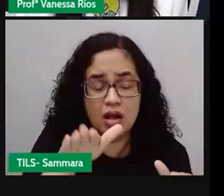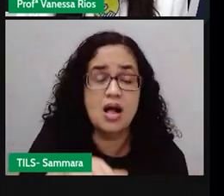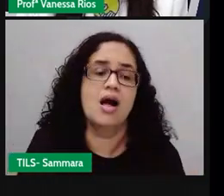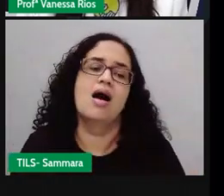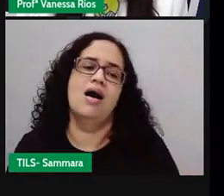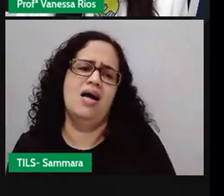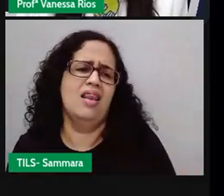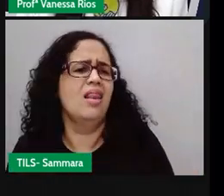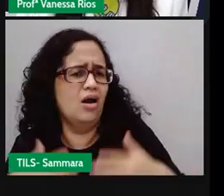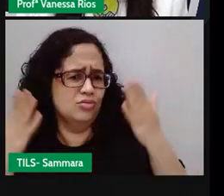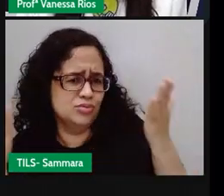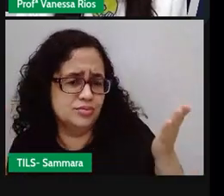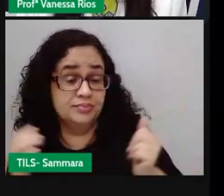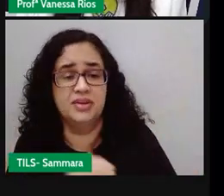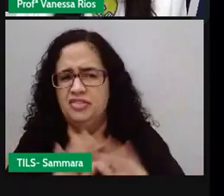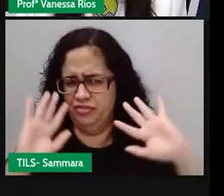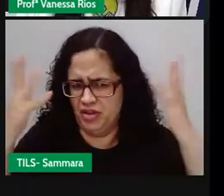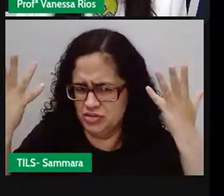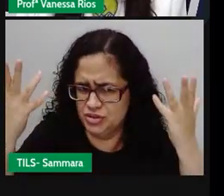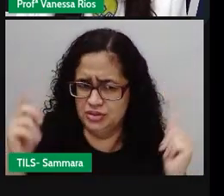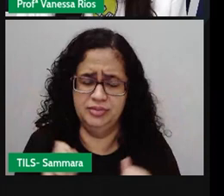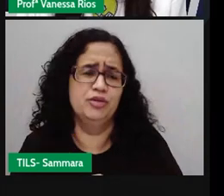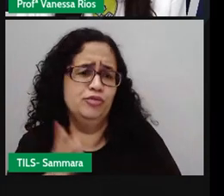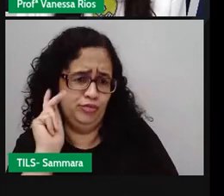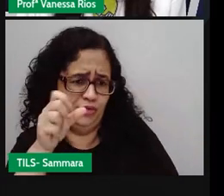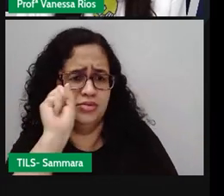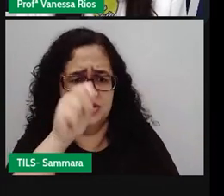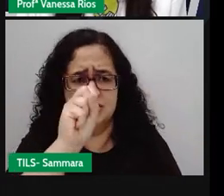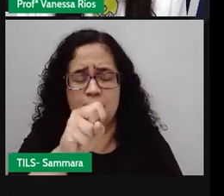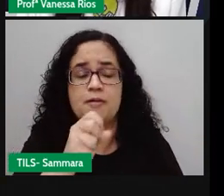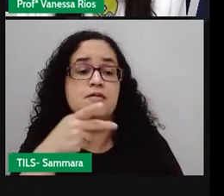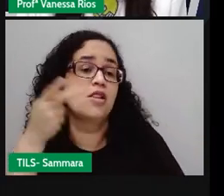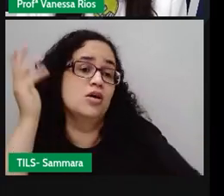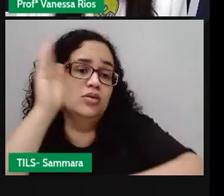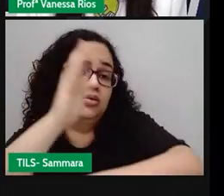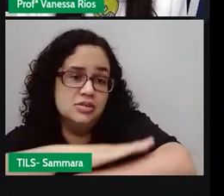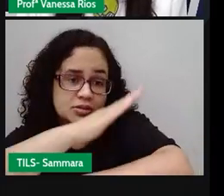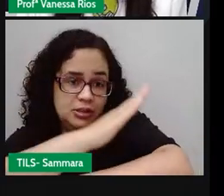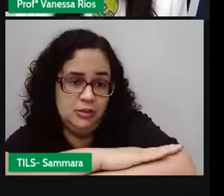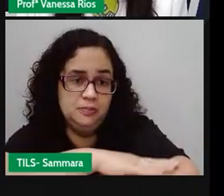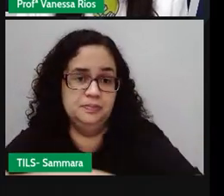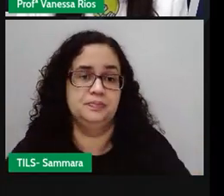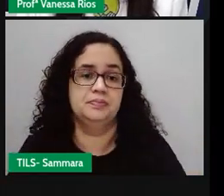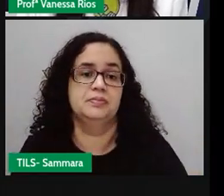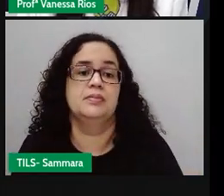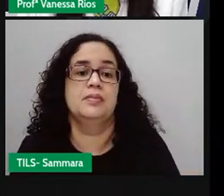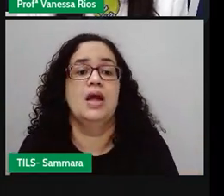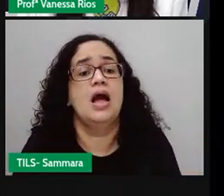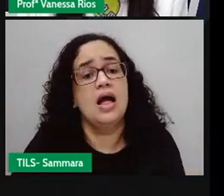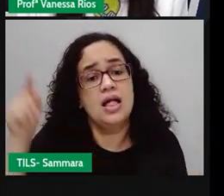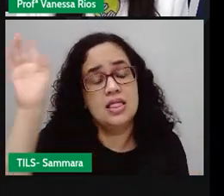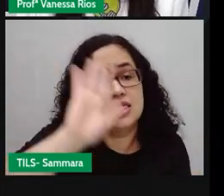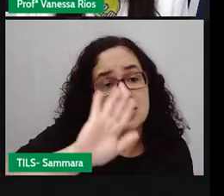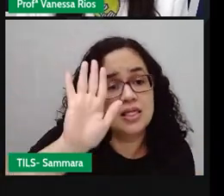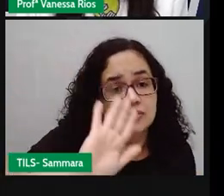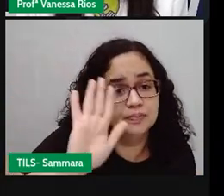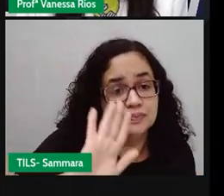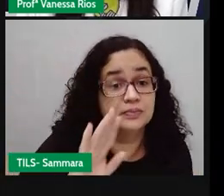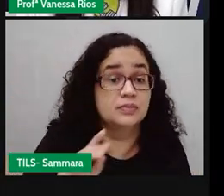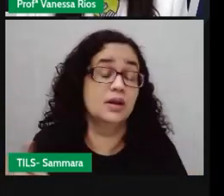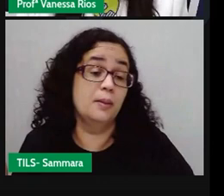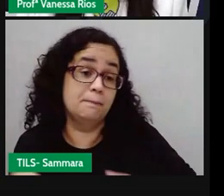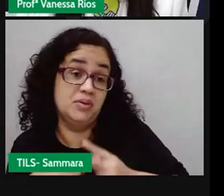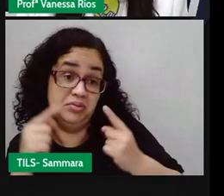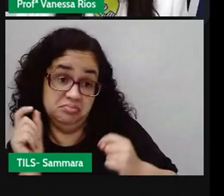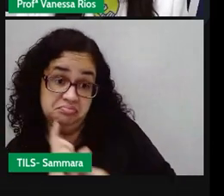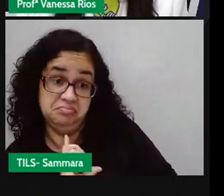Claro, não perderia essa festa por nada, disse o sapo já em retirada. Até amanhã. Porém, em vez